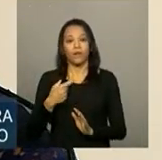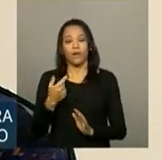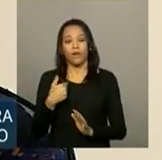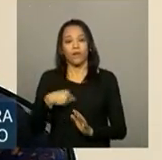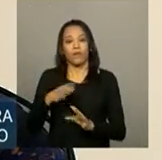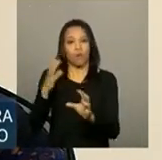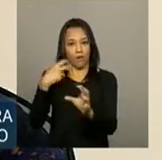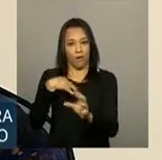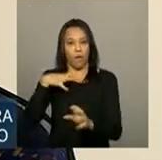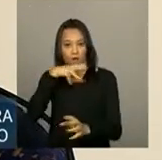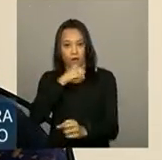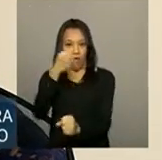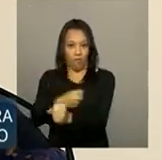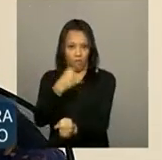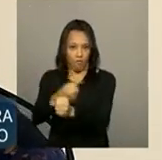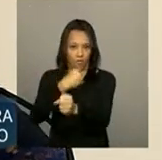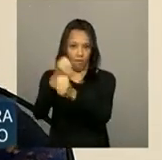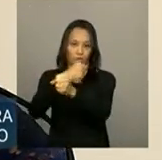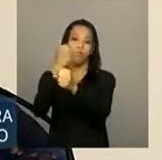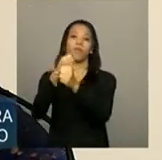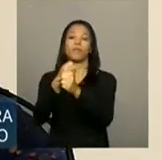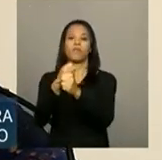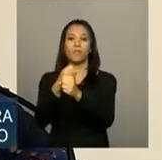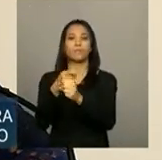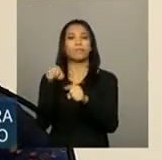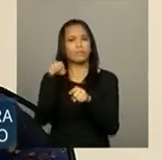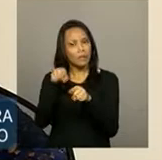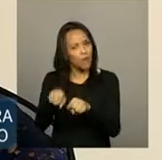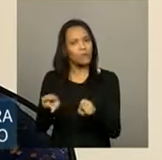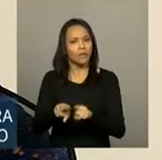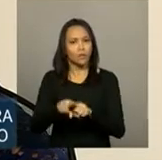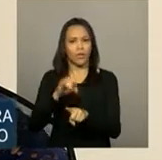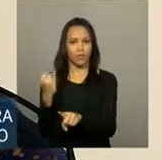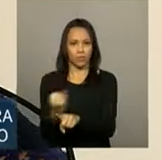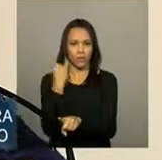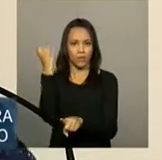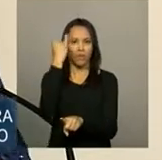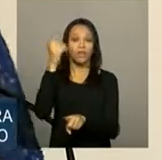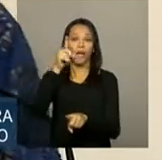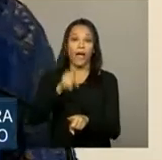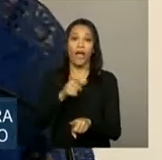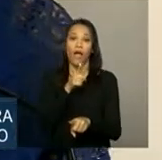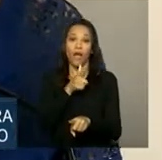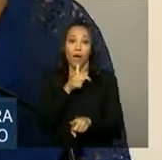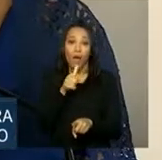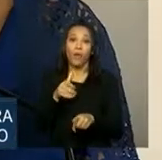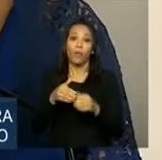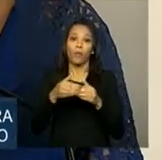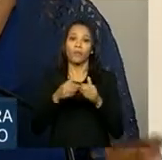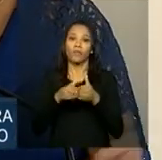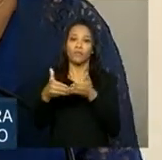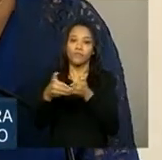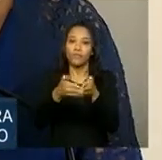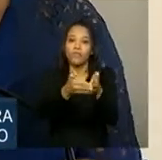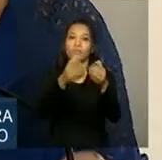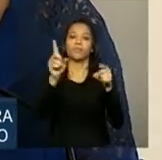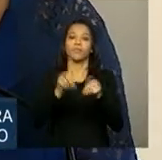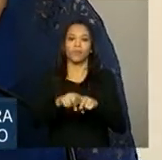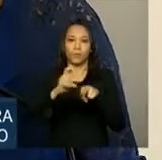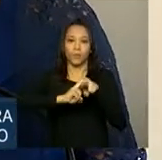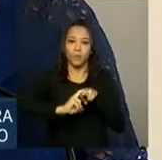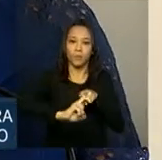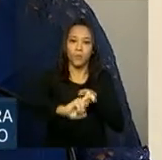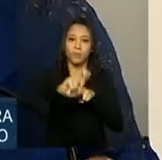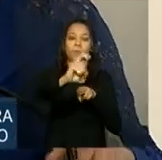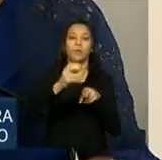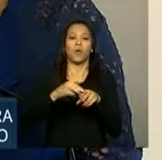obras e também muito relevantes são a hidrovia paraná-tietê o Ferrari